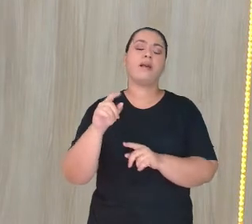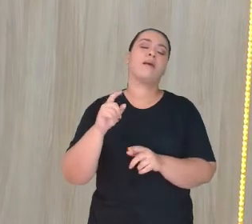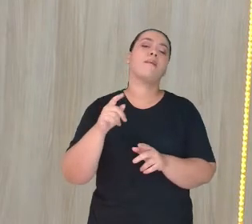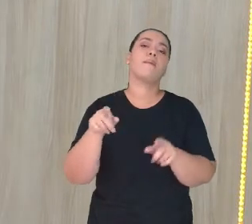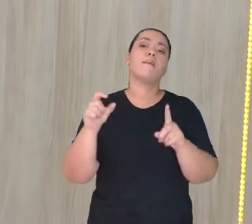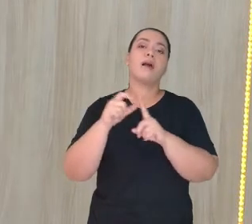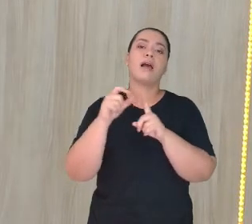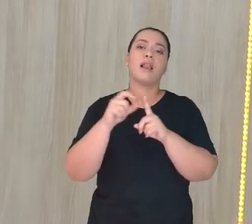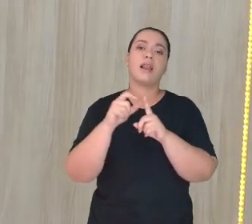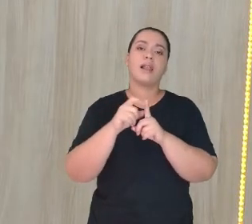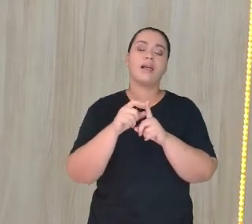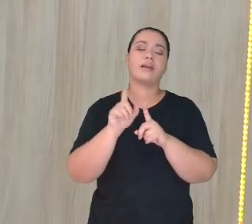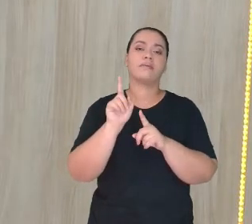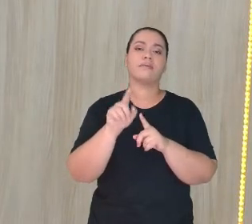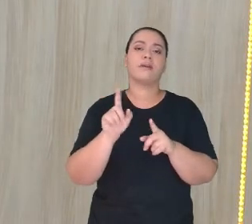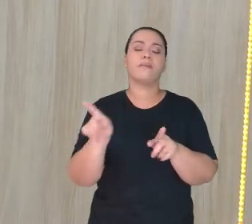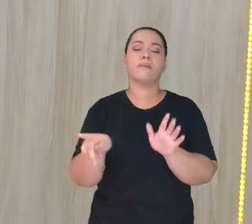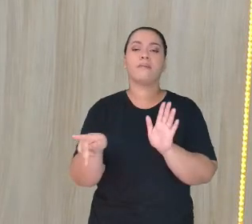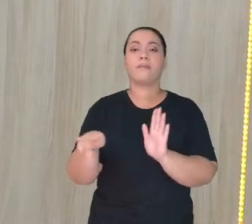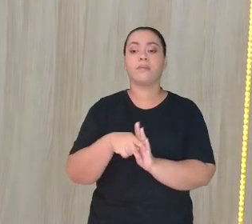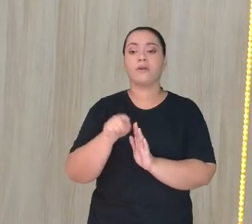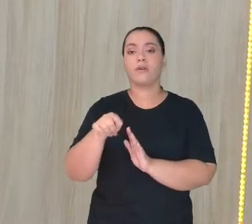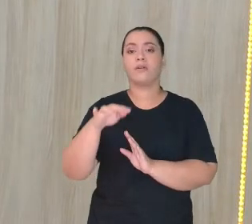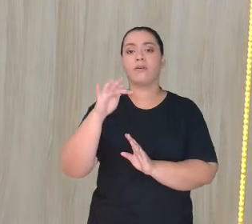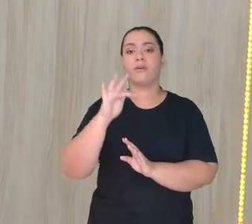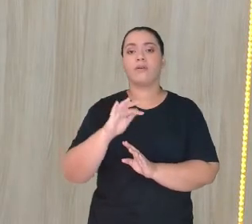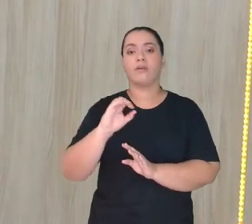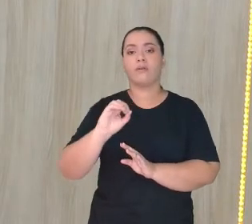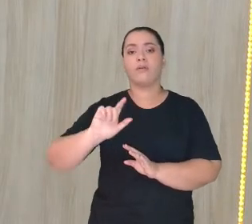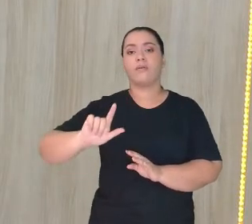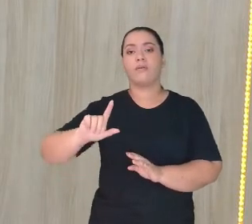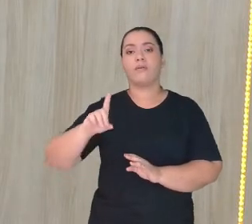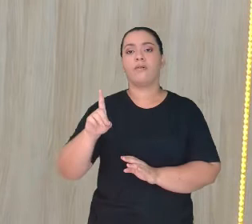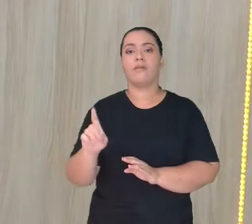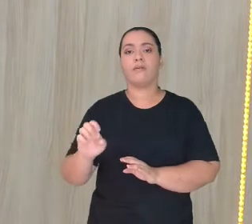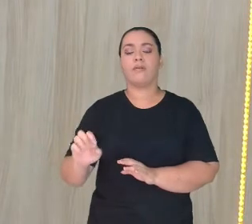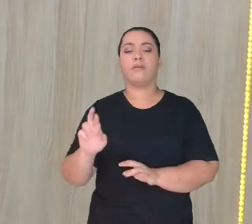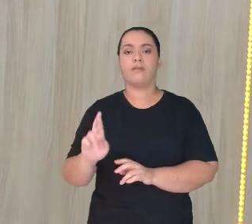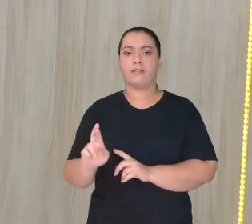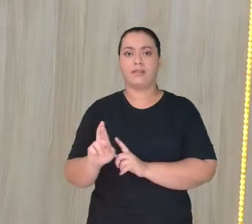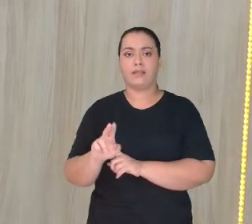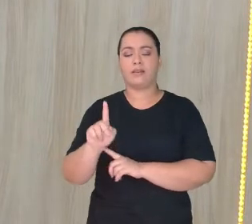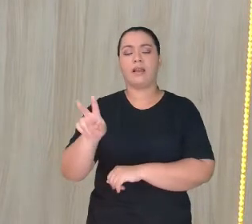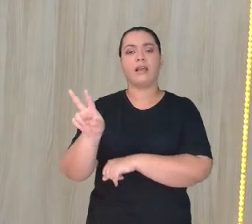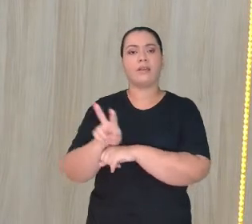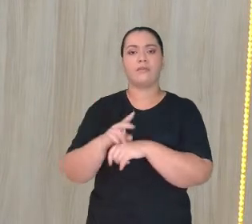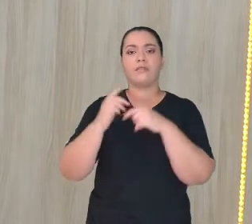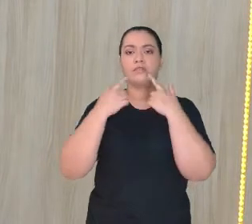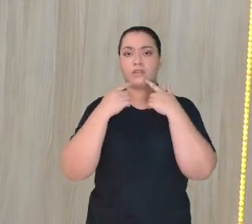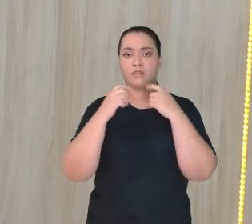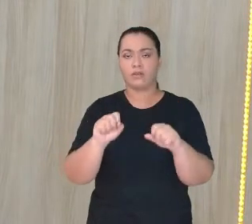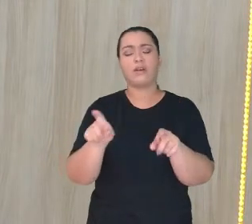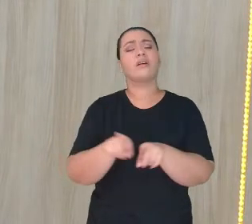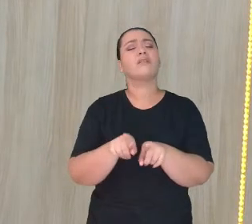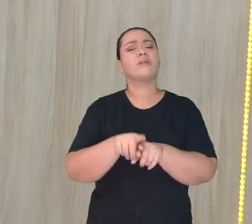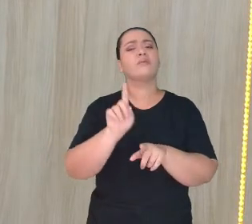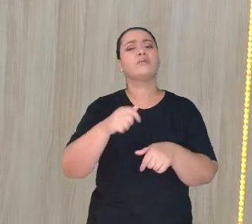em que a gente não usa a palavra de origem portuguesa, a gente vai usar um empréstimo, como sutiã.